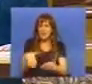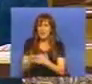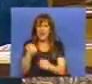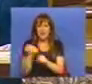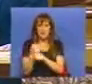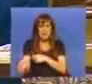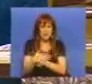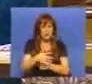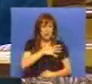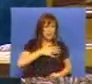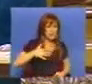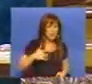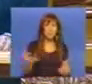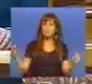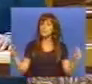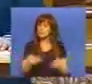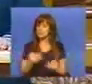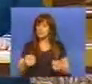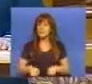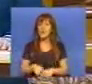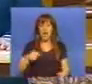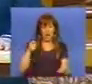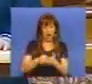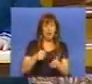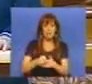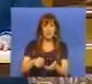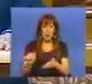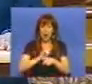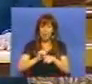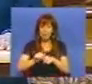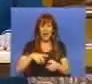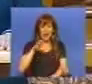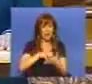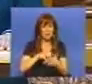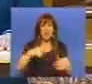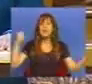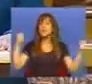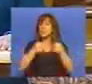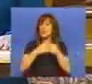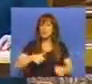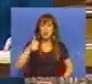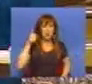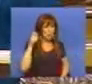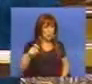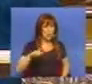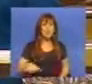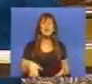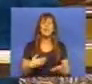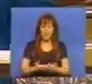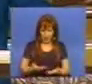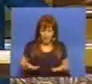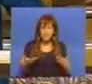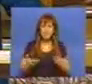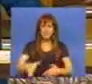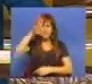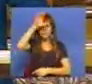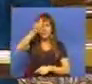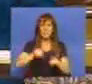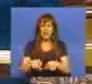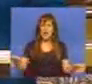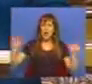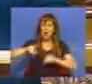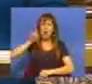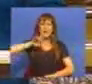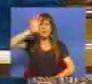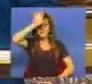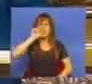Nacional de Saúde. Apesar apagar estas marcas é o desafio que o Bloco de Esquerda lança ao Governo e à nova